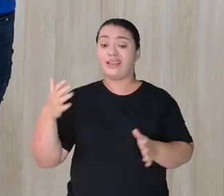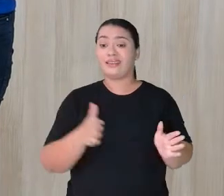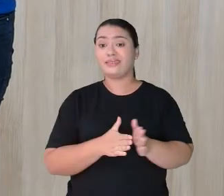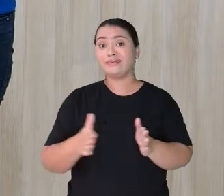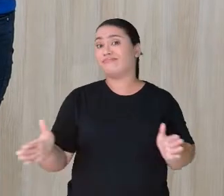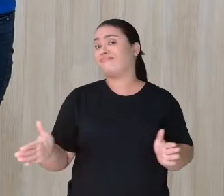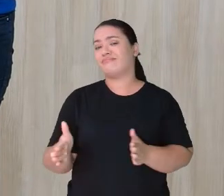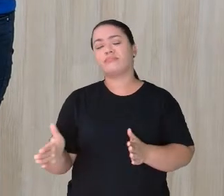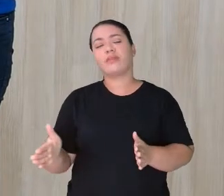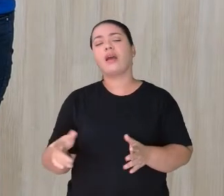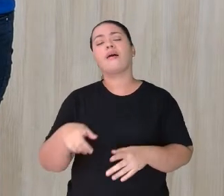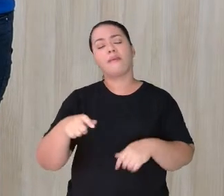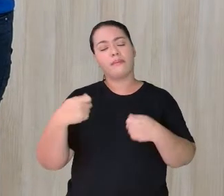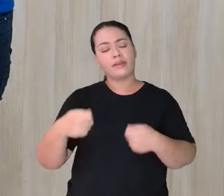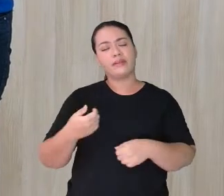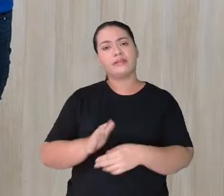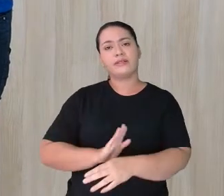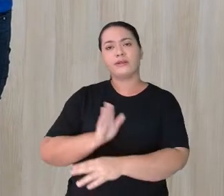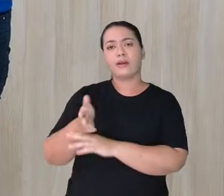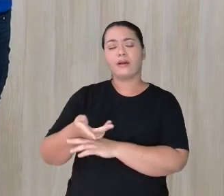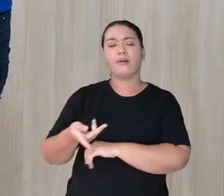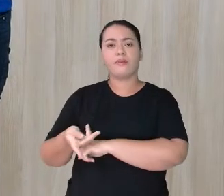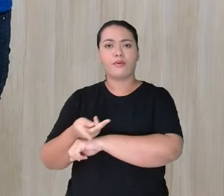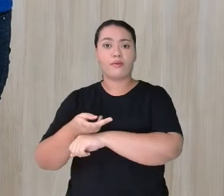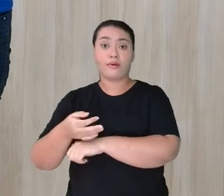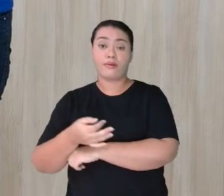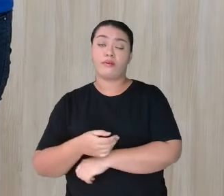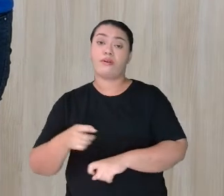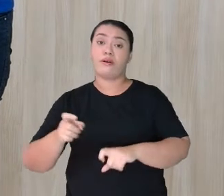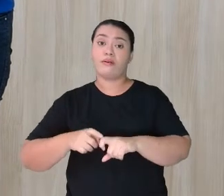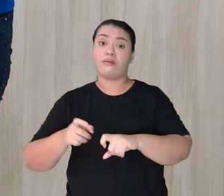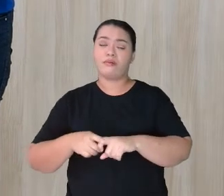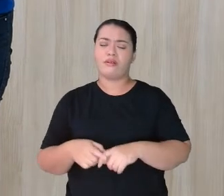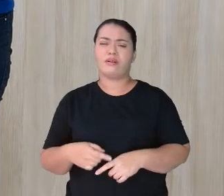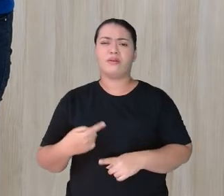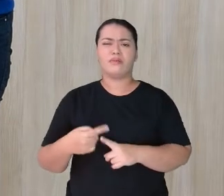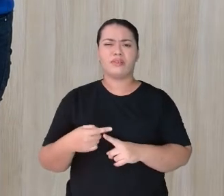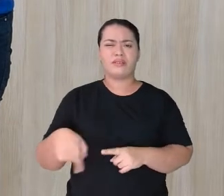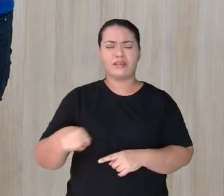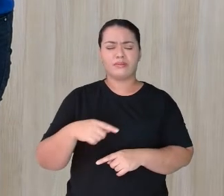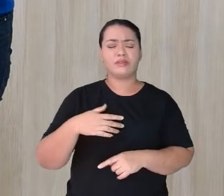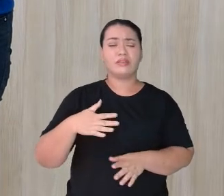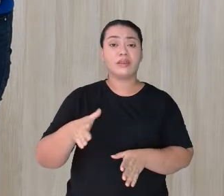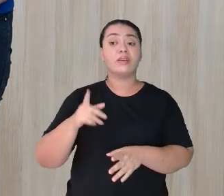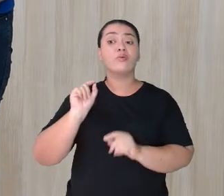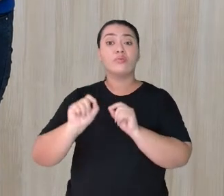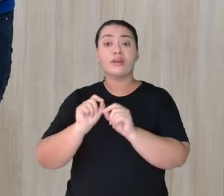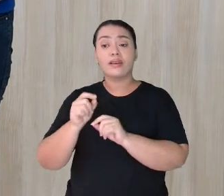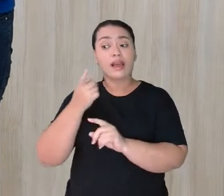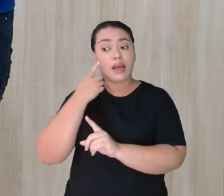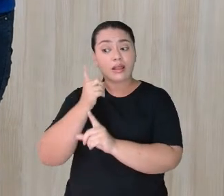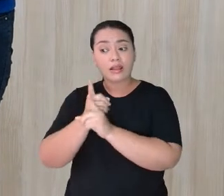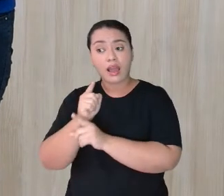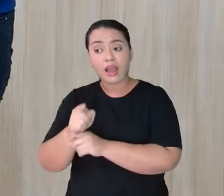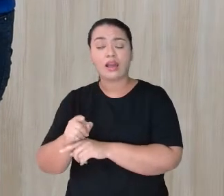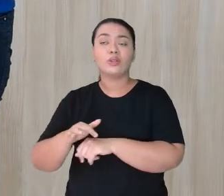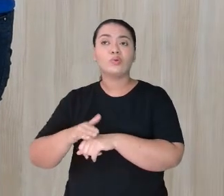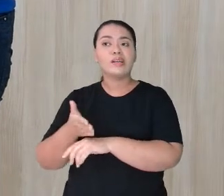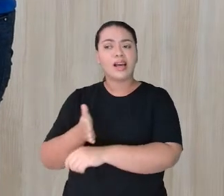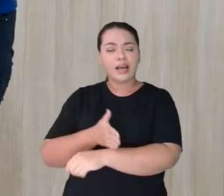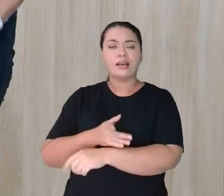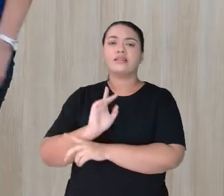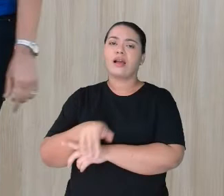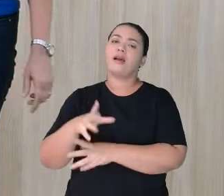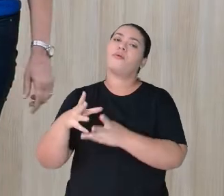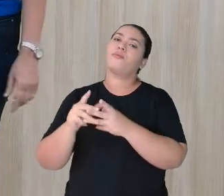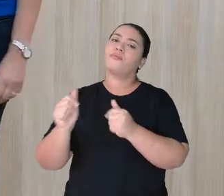intensas, procurar realmente o médico, porque nós sabemos que o diagnóstico precoce, nós chegamos à cura. Então,